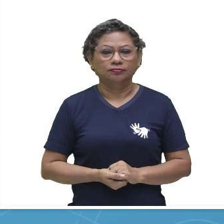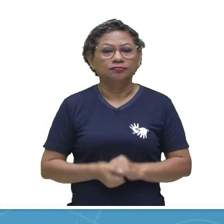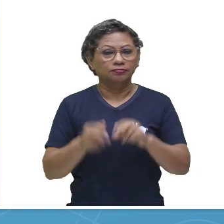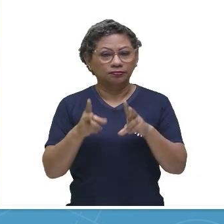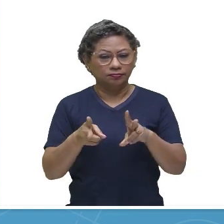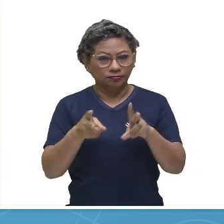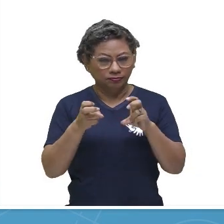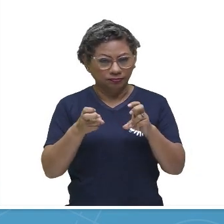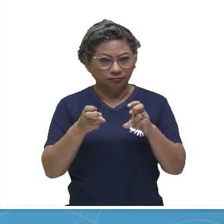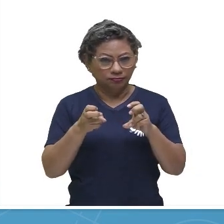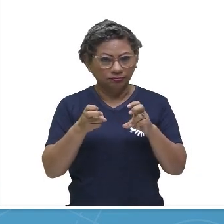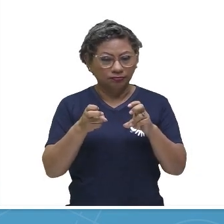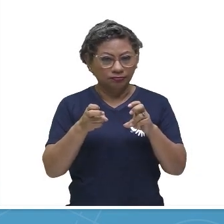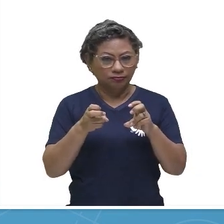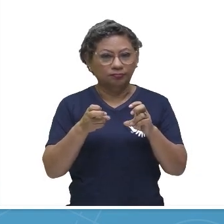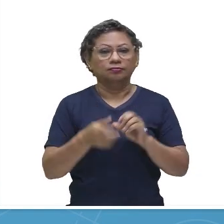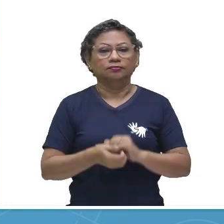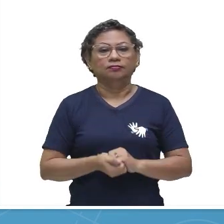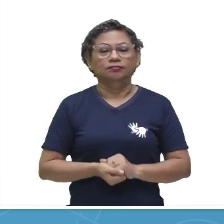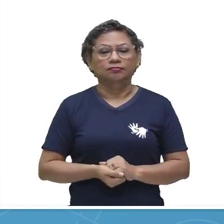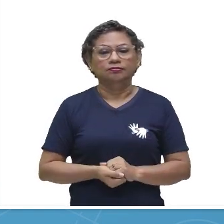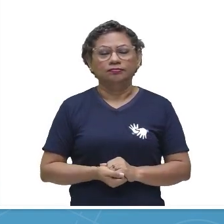Então, nós temos aqui nosso